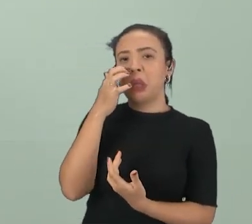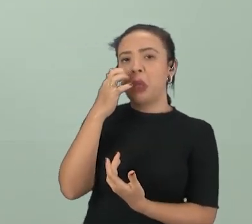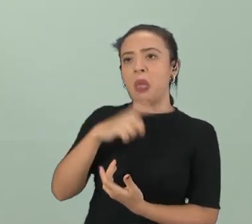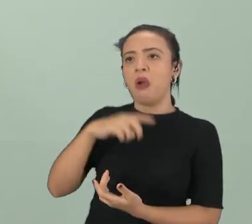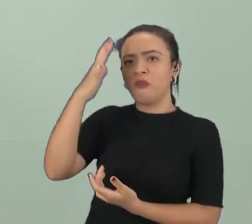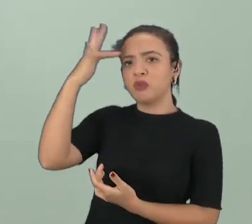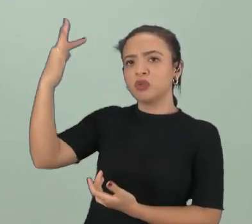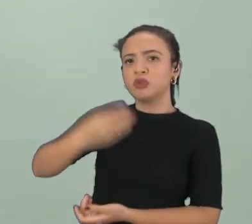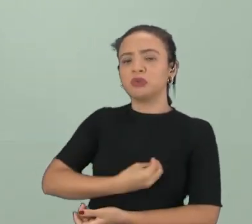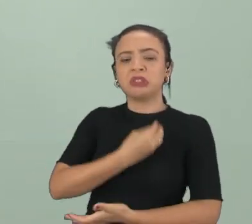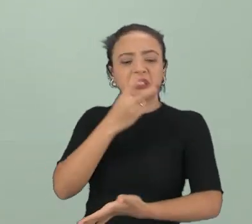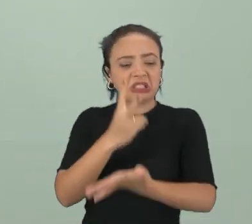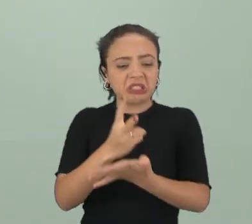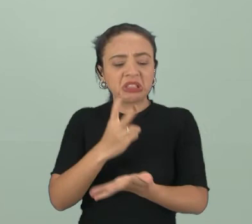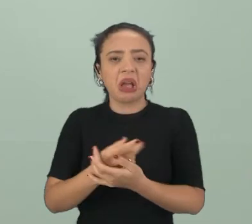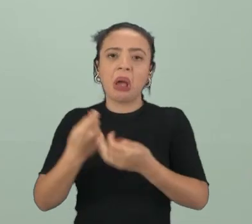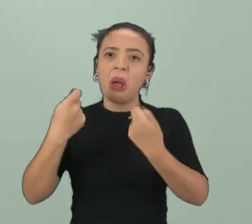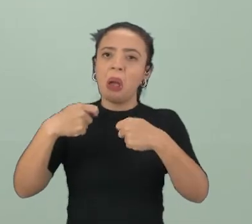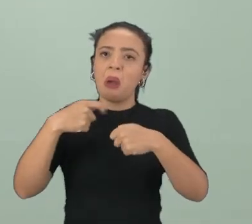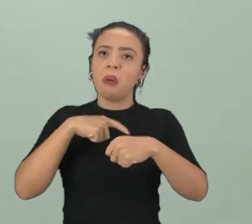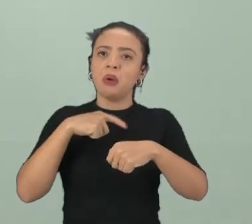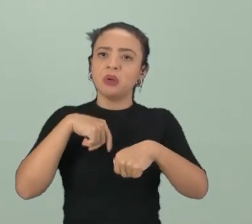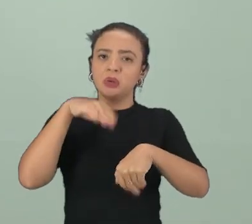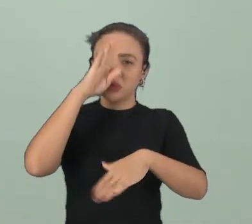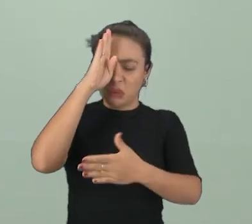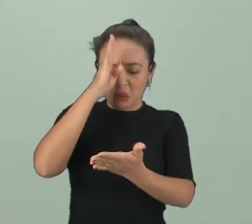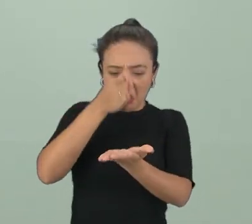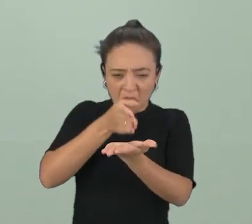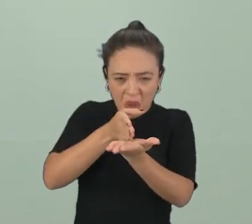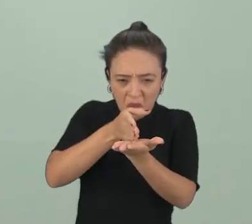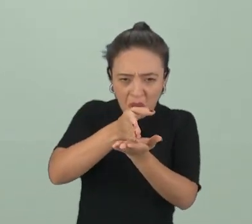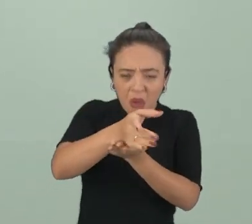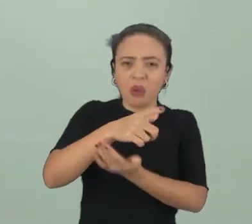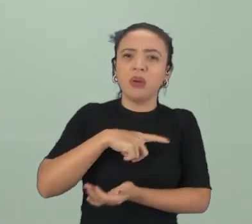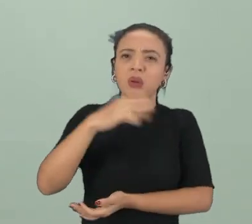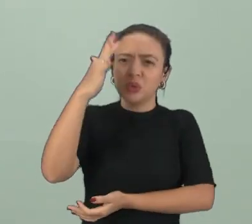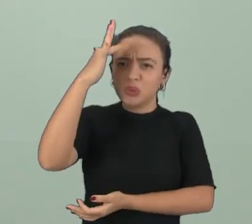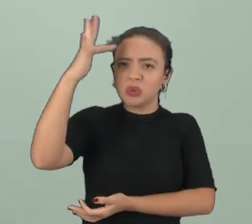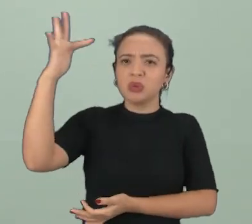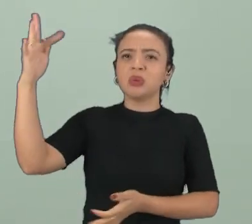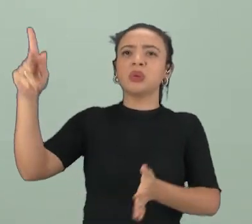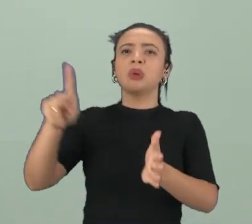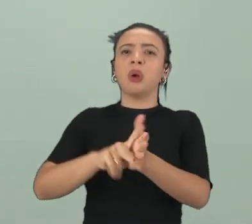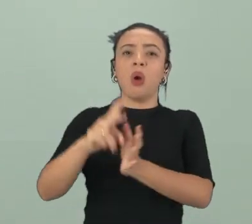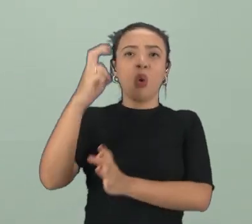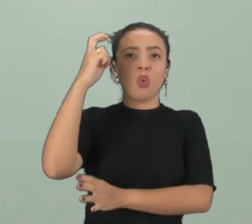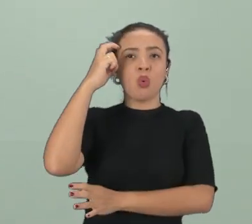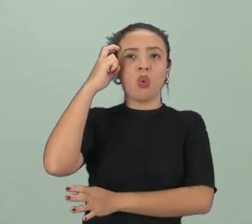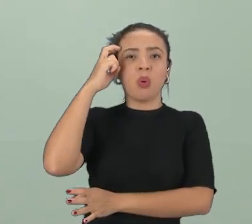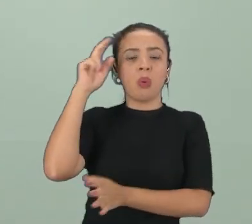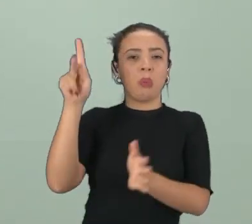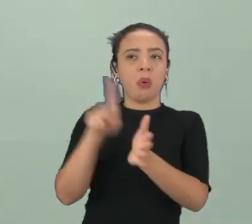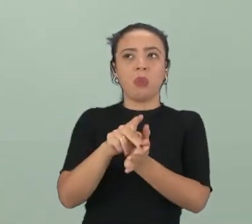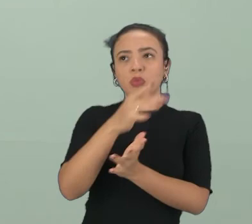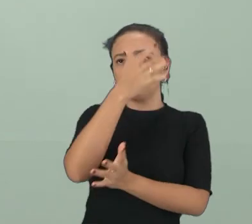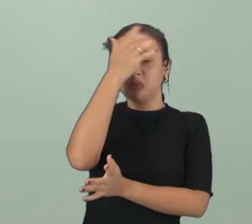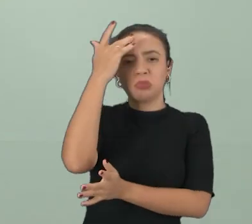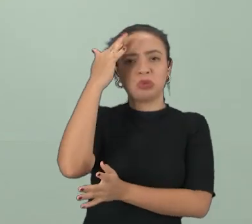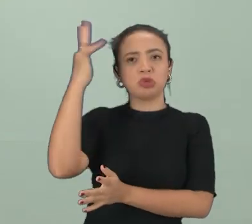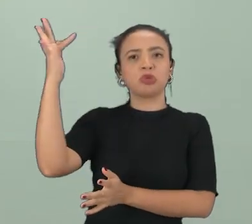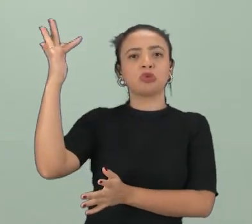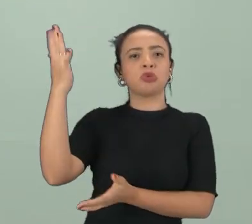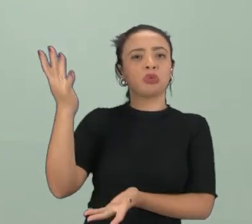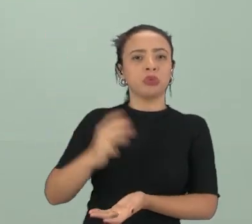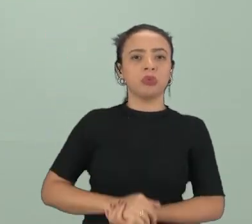Filosofia de vida necessariamente seguir sem uma filosofia uma cultura de um filósofo um